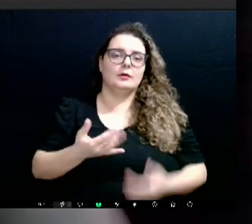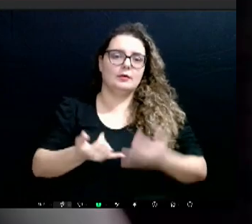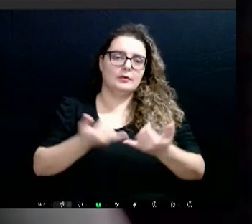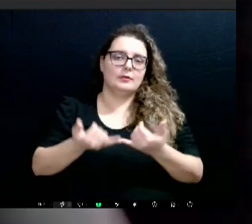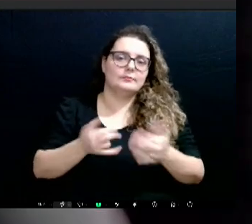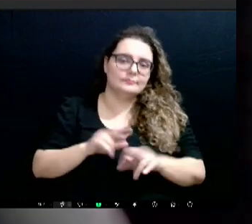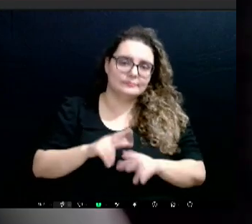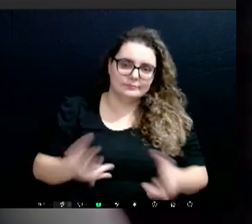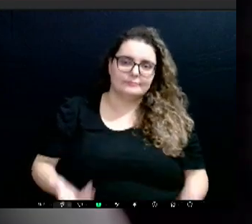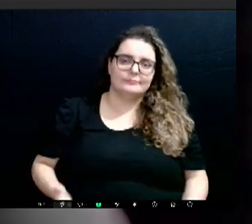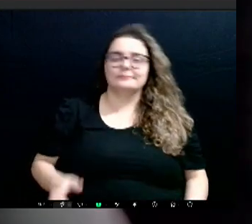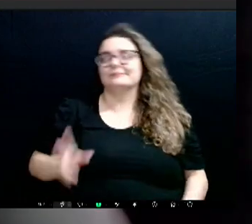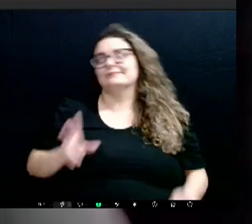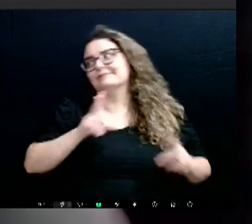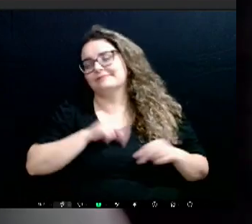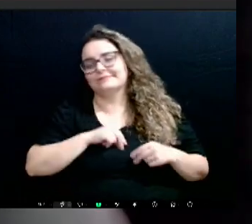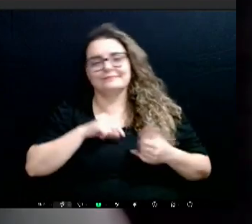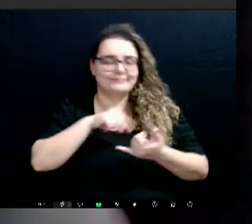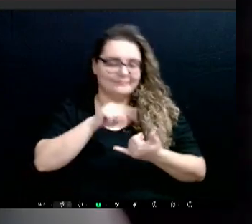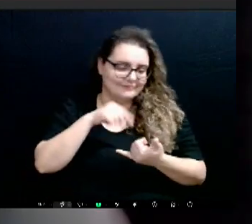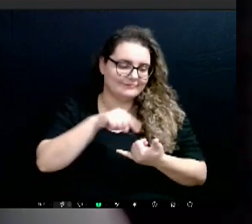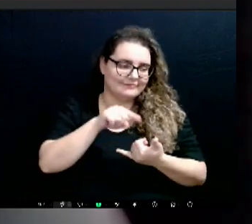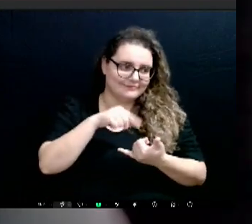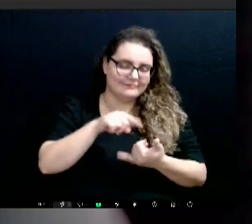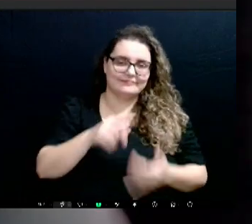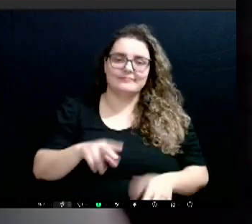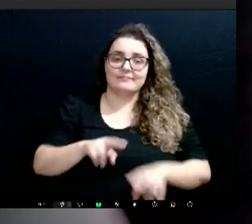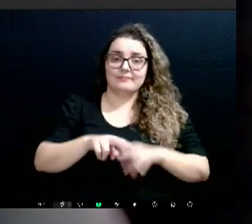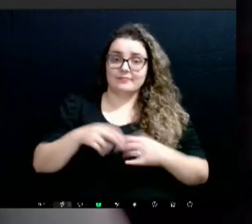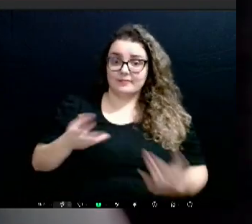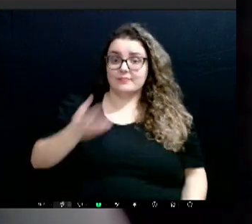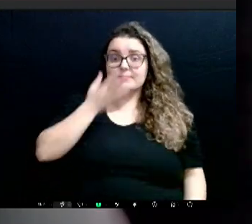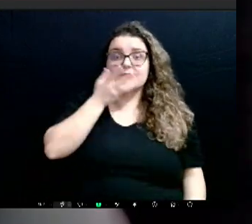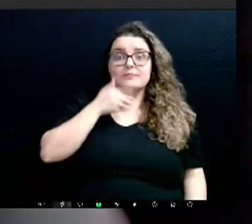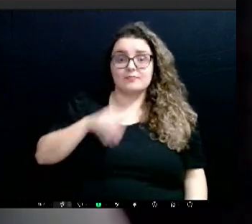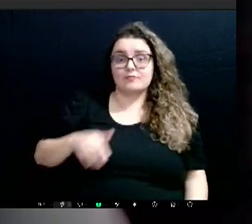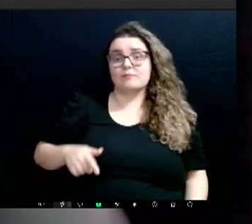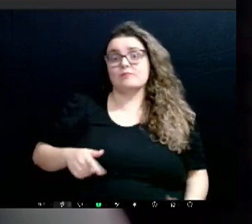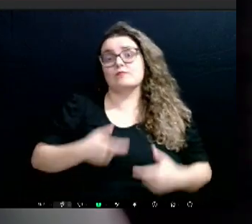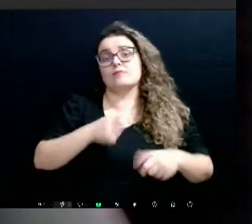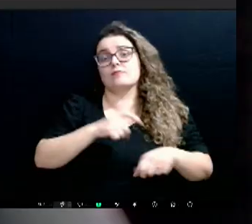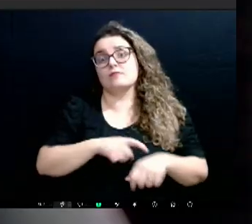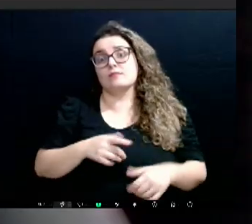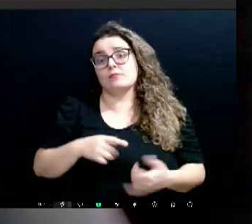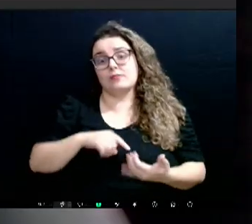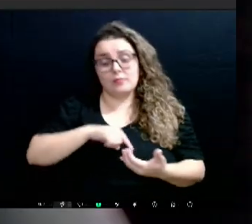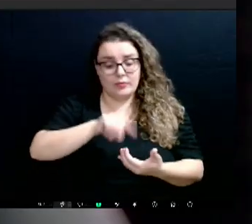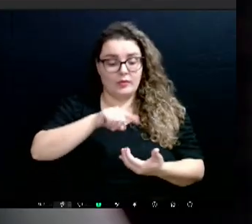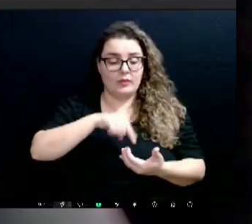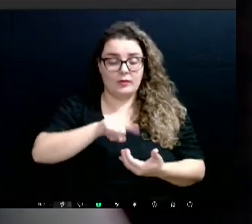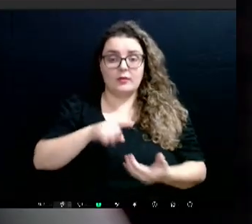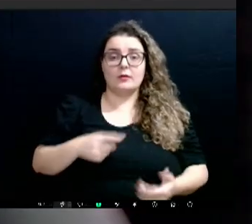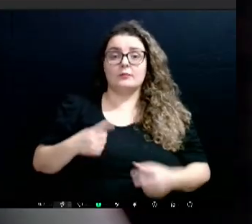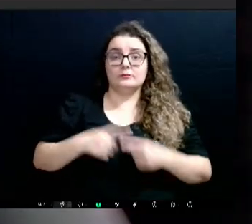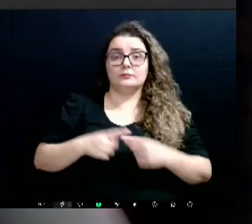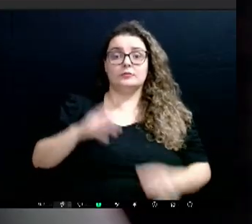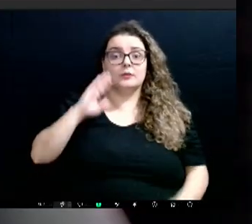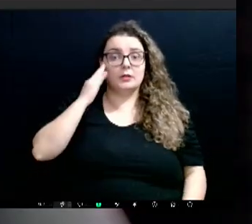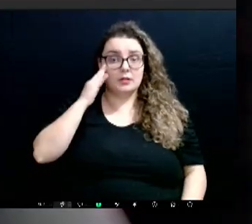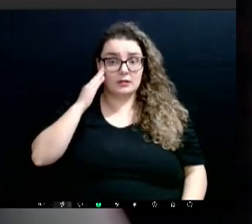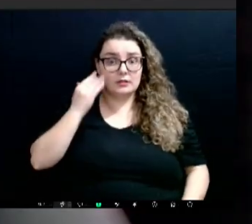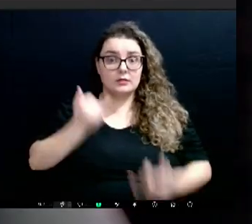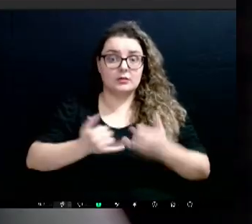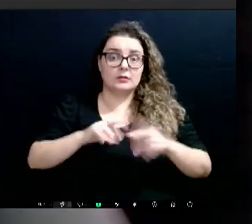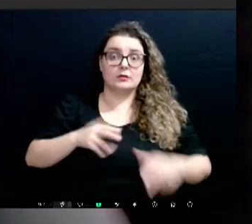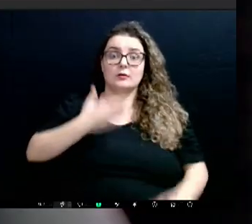vai ficar ali. Por isso que a criança fica a maior parte do tempo, então, no celular, porque ela está entendendo que ela está brincando, os pais também,